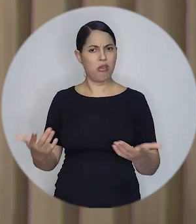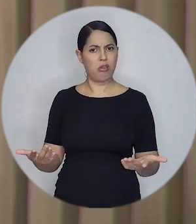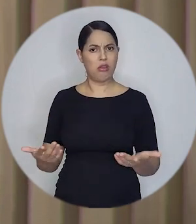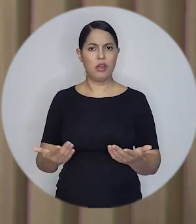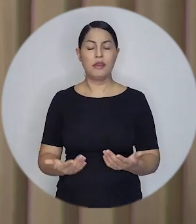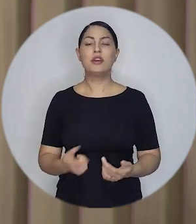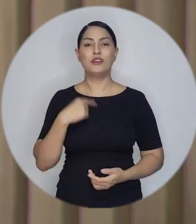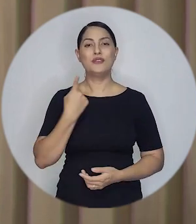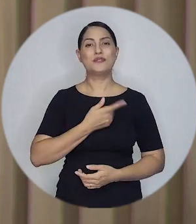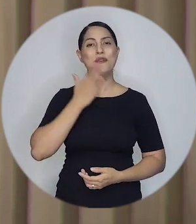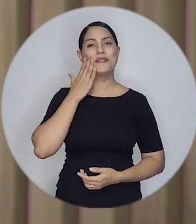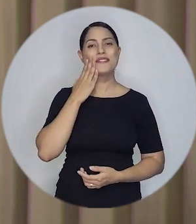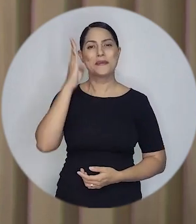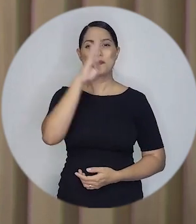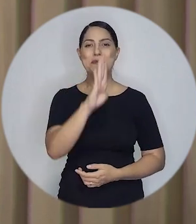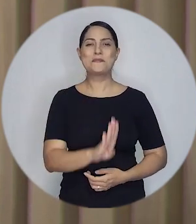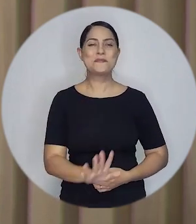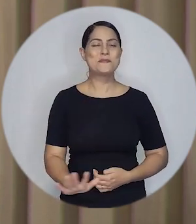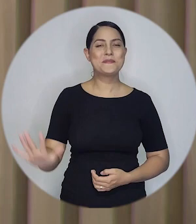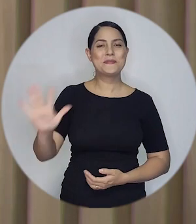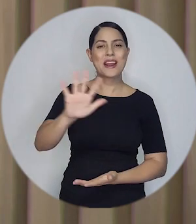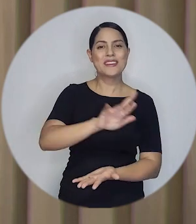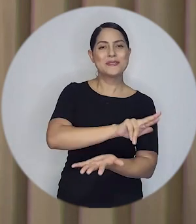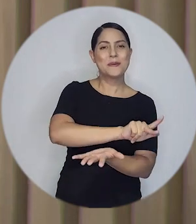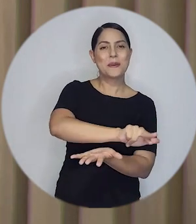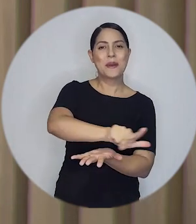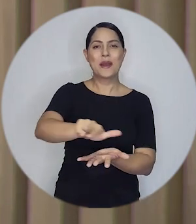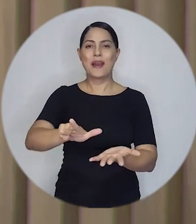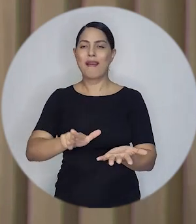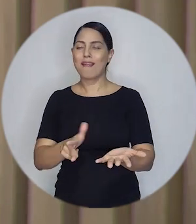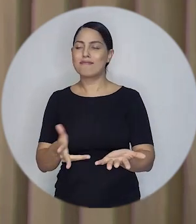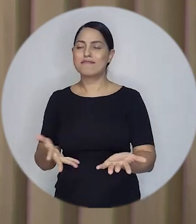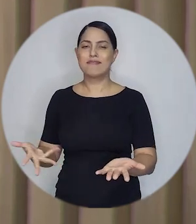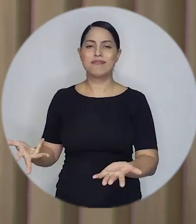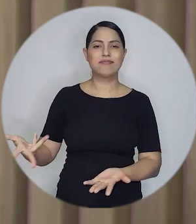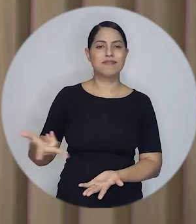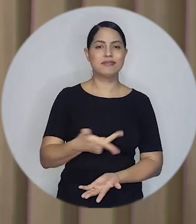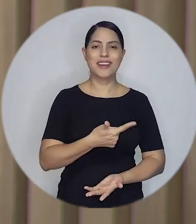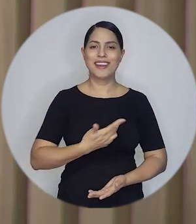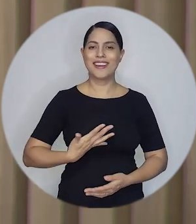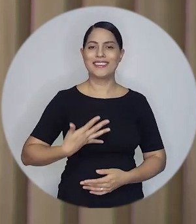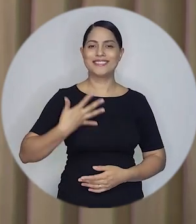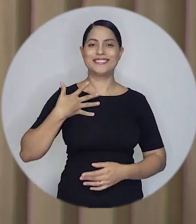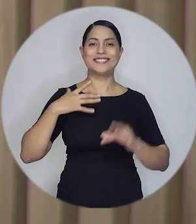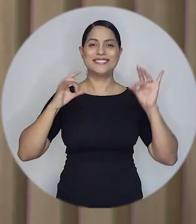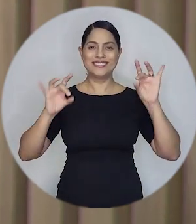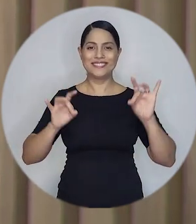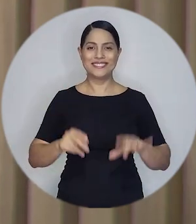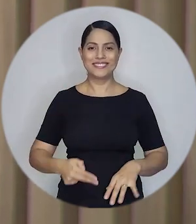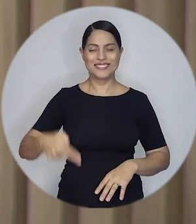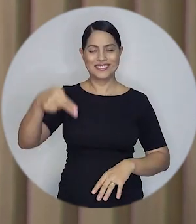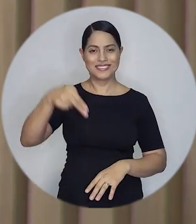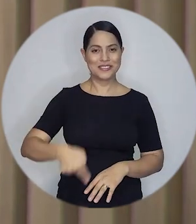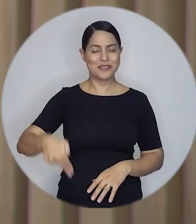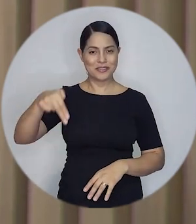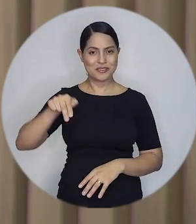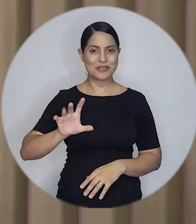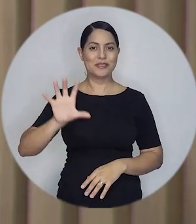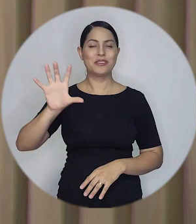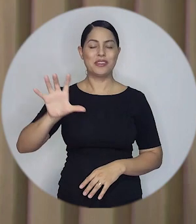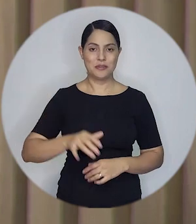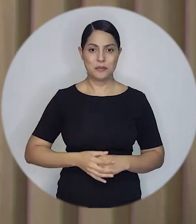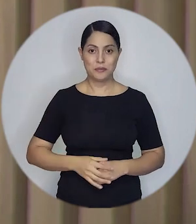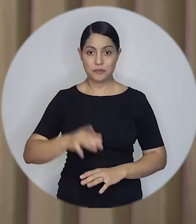Paraná. Temos orgulho da pluralidade do nosso país, em especial temos profundo orgulho do Norte e Nordeste